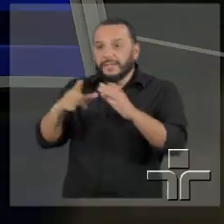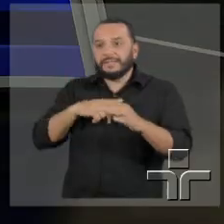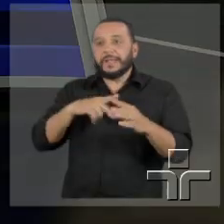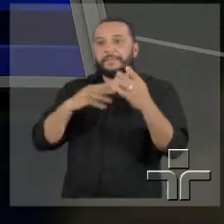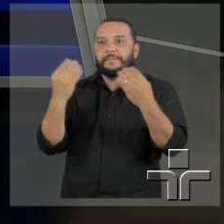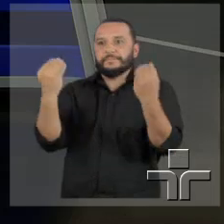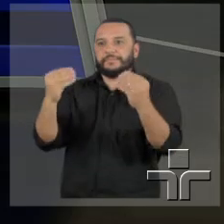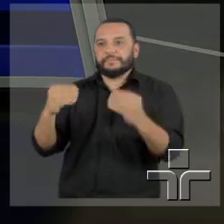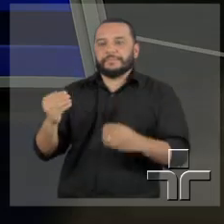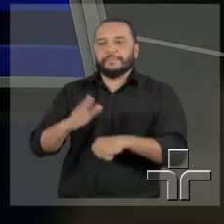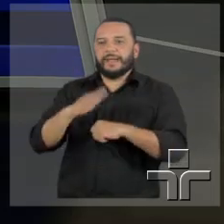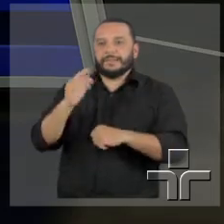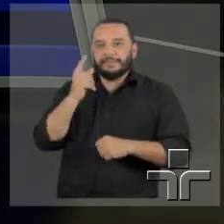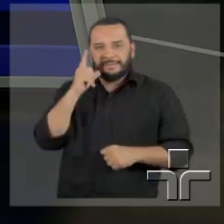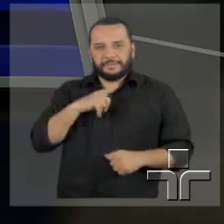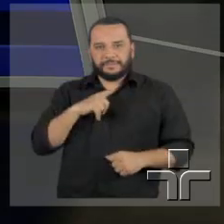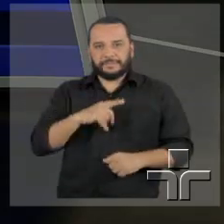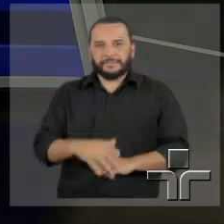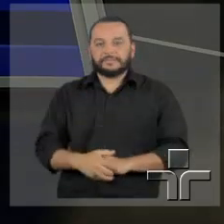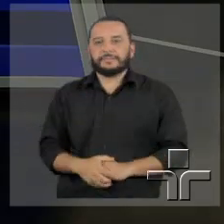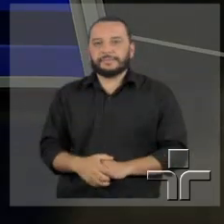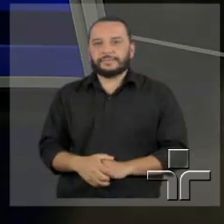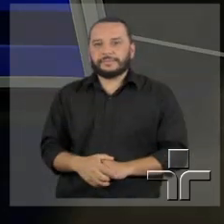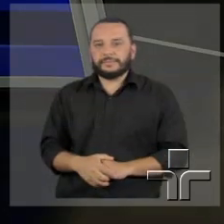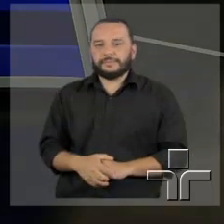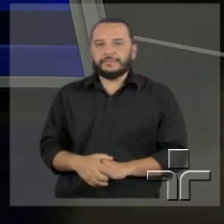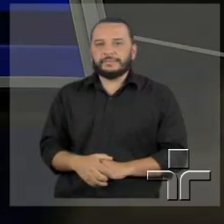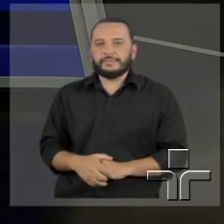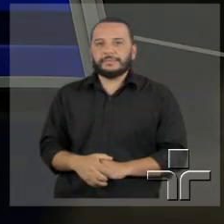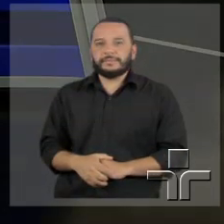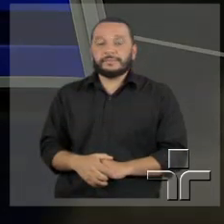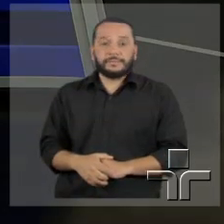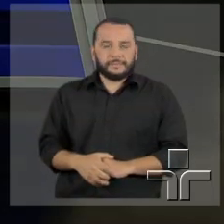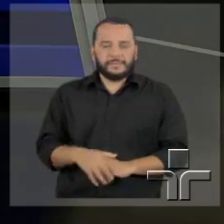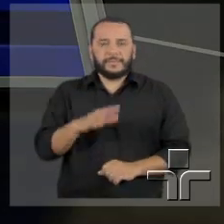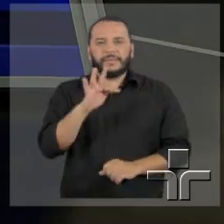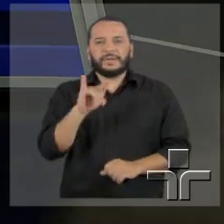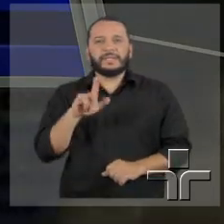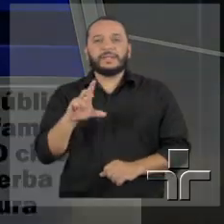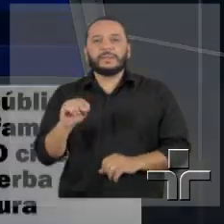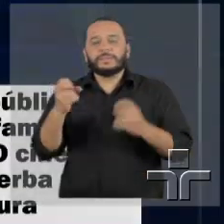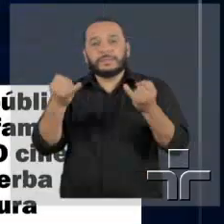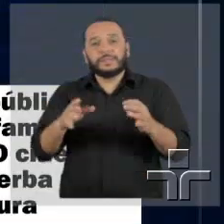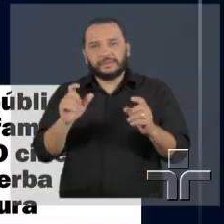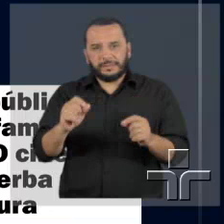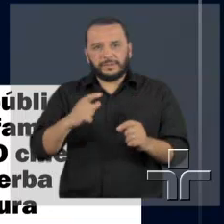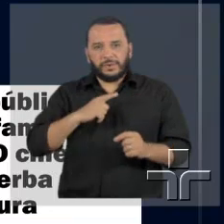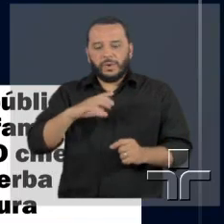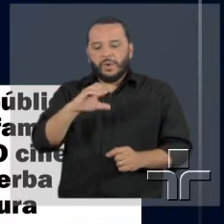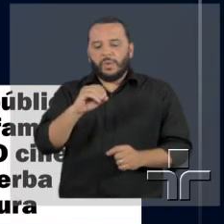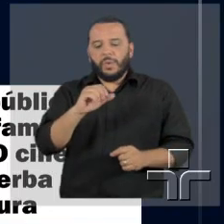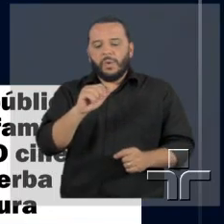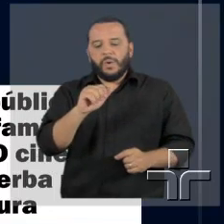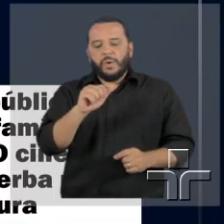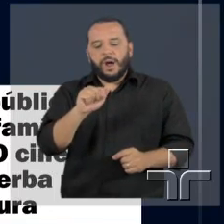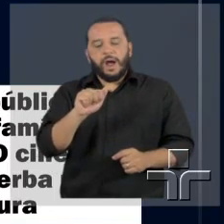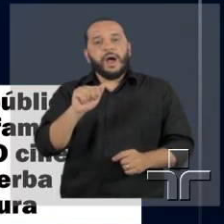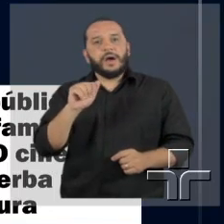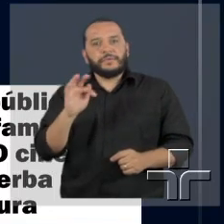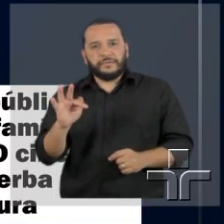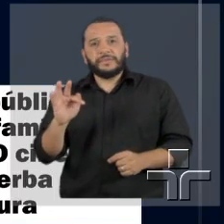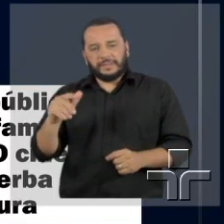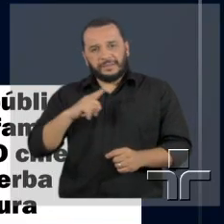Lá. Não há censura, não vejo como censura. Fernando Cursino, se o COAF está investigando, quem não deve,